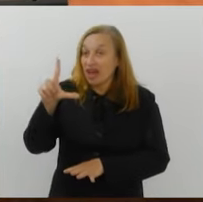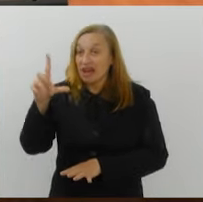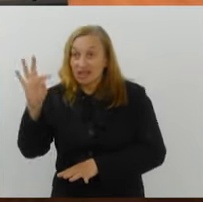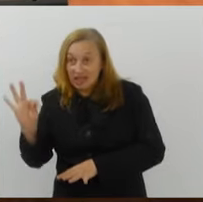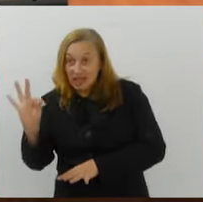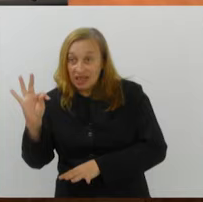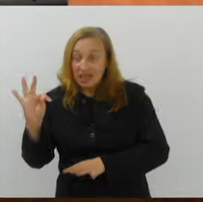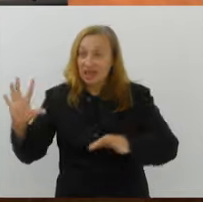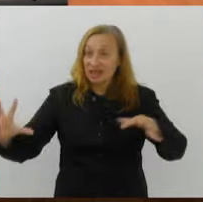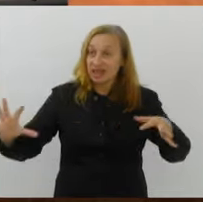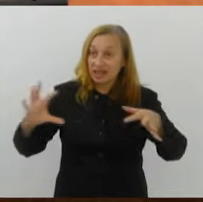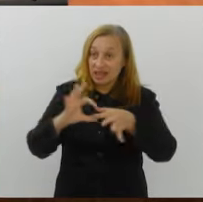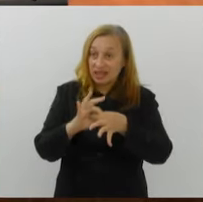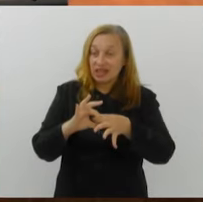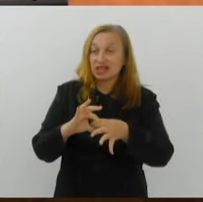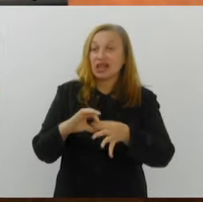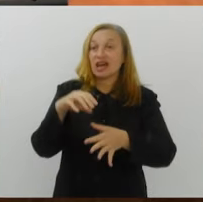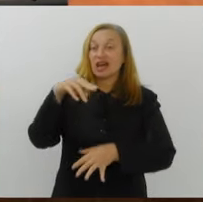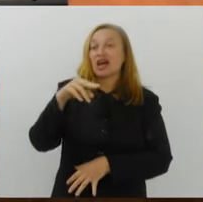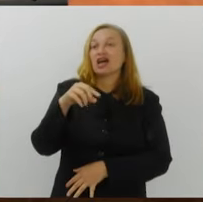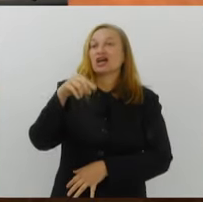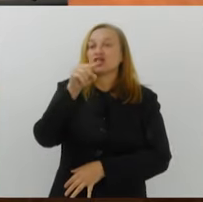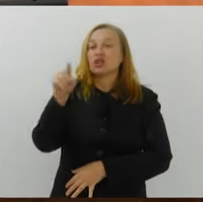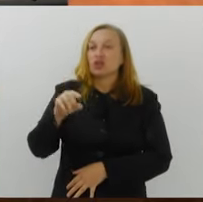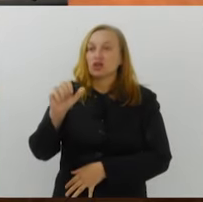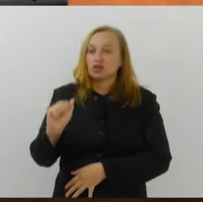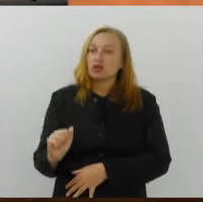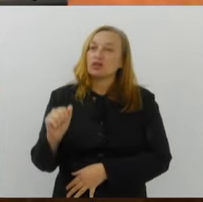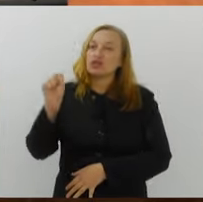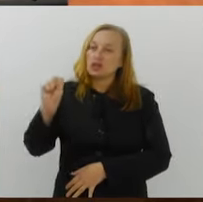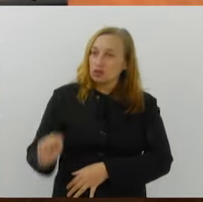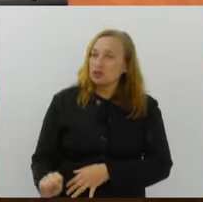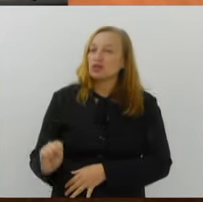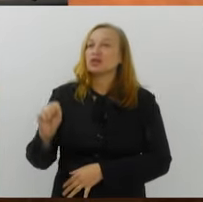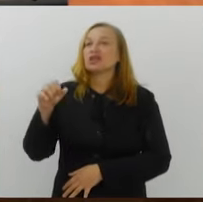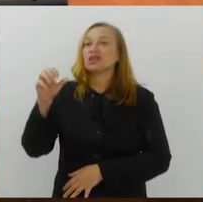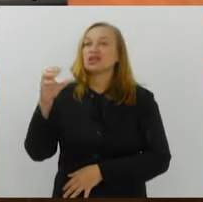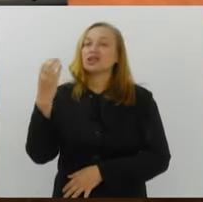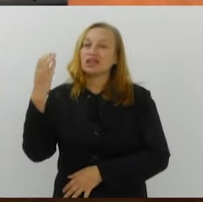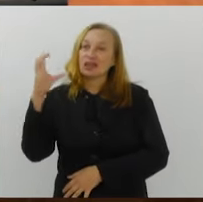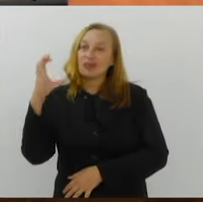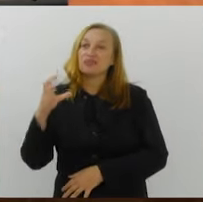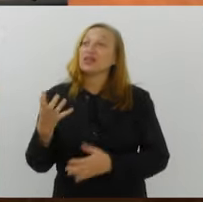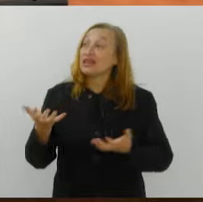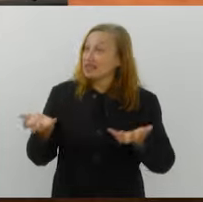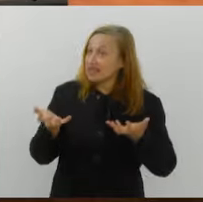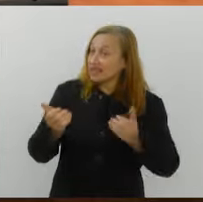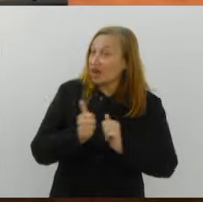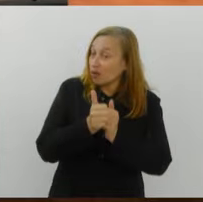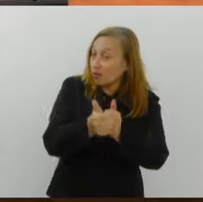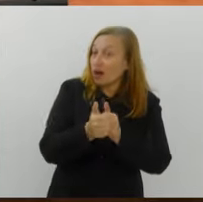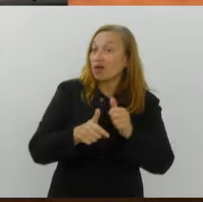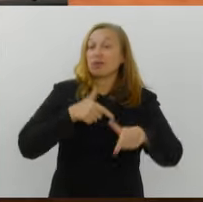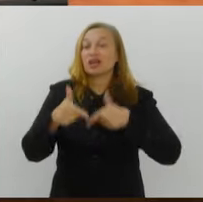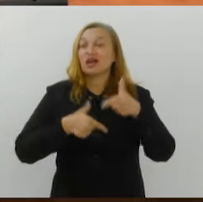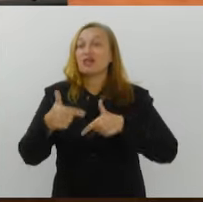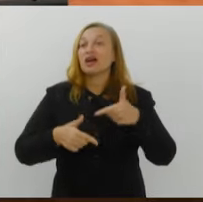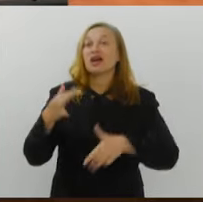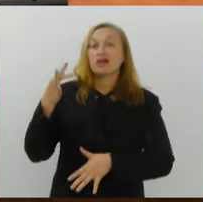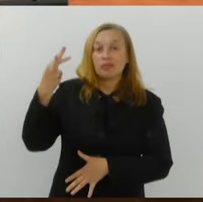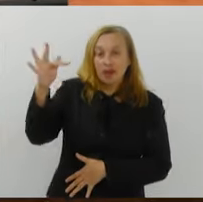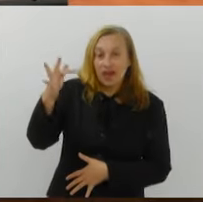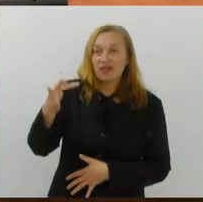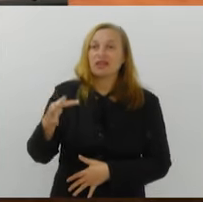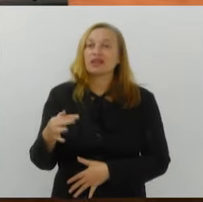região oceânica, a Zona Sul de Niterói, ao centro da cidade. Ou, se quiser me acompanhar nas minhas agendas externas, a gente muito em breve vai estar